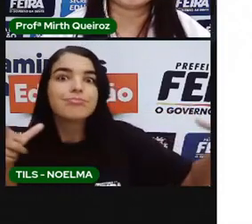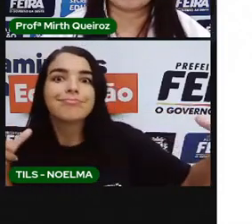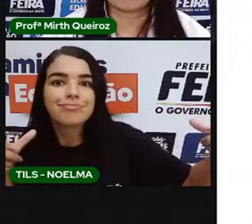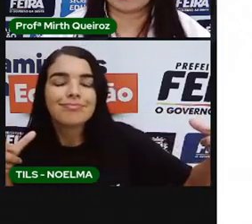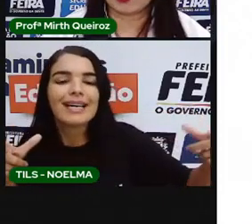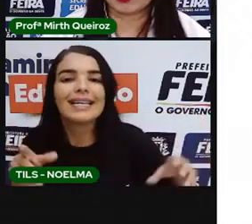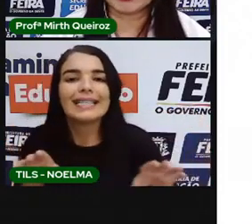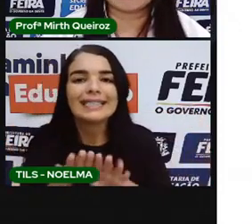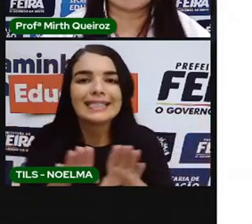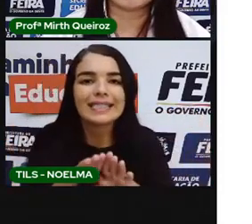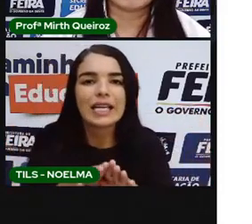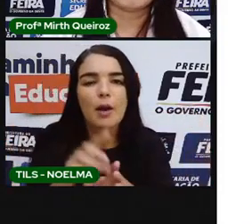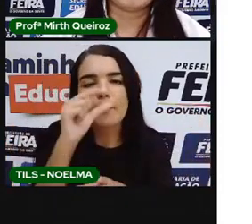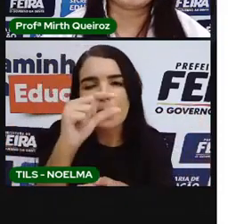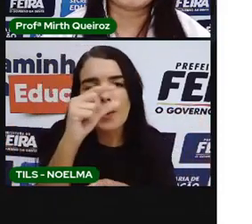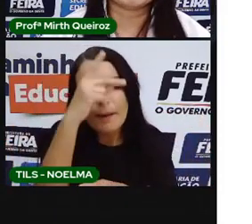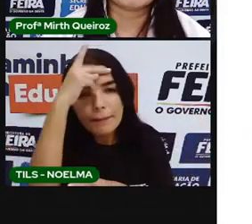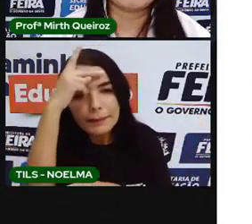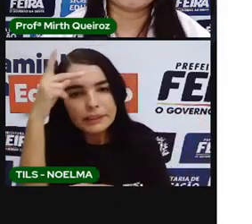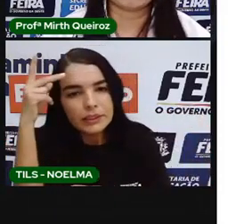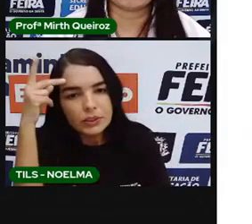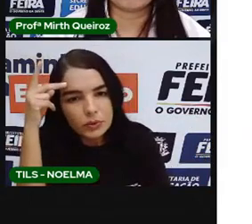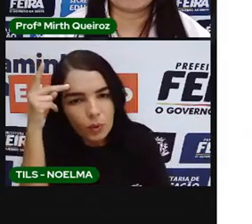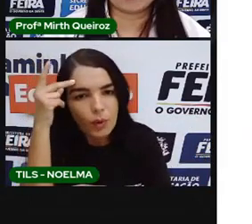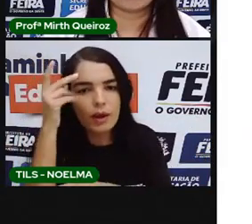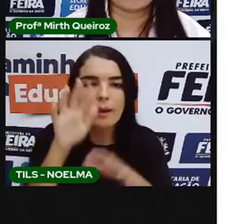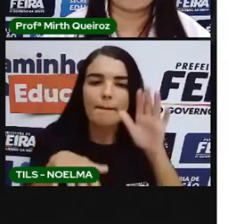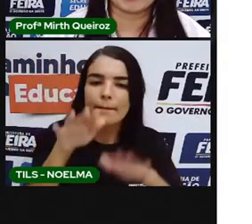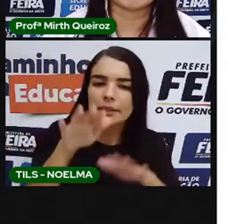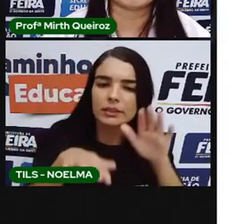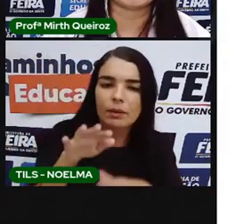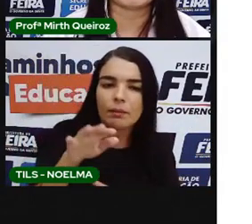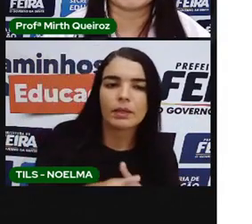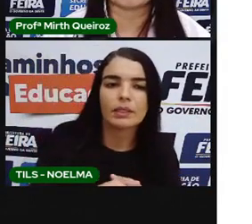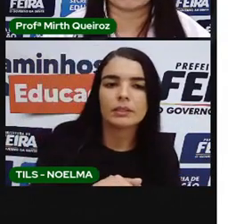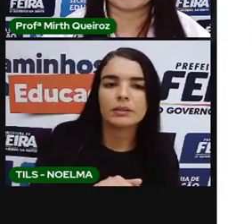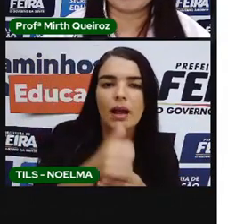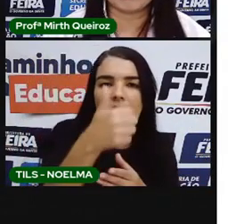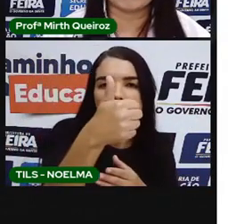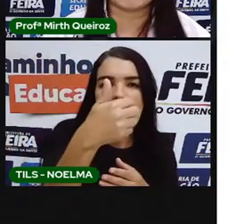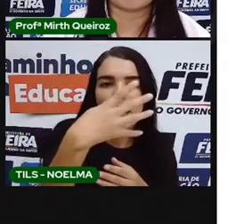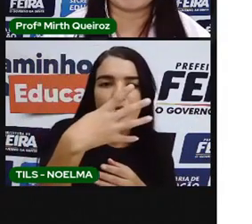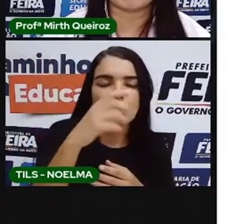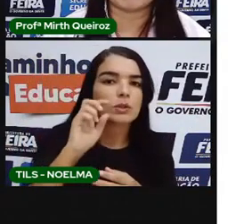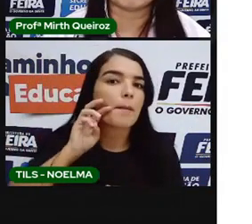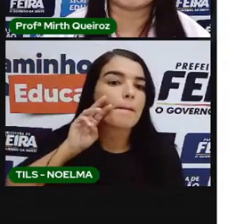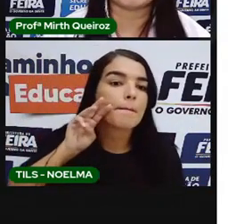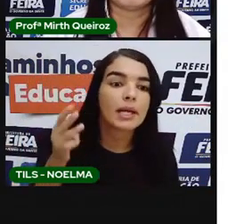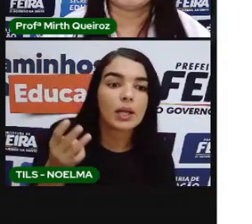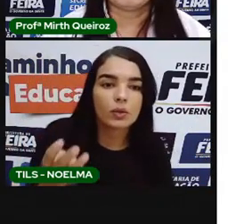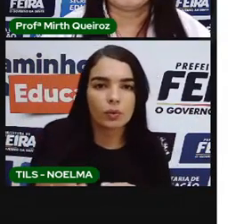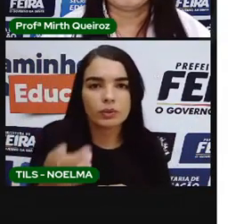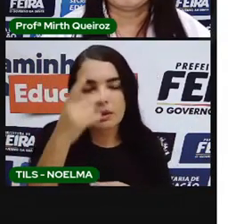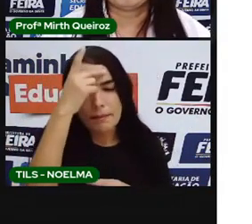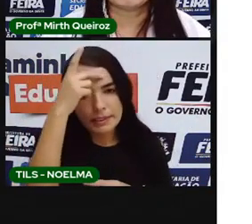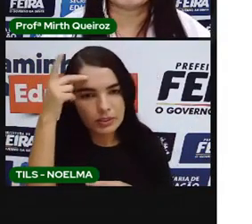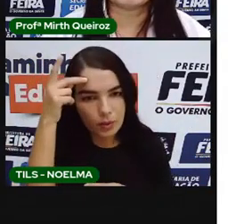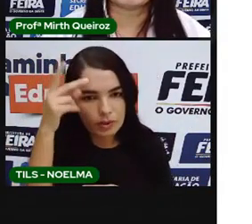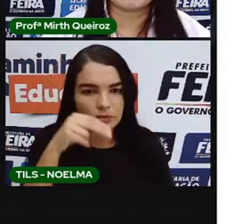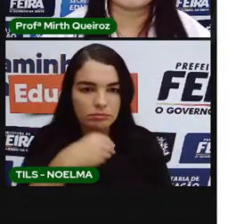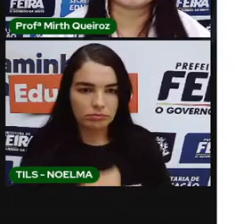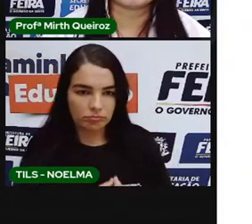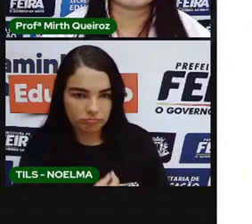a menos populosa, entre as 5, um pouco mais de 14 milhões de habitantes, e